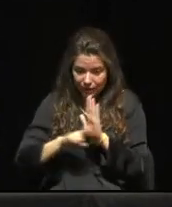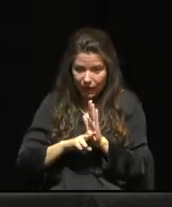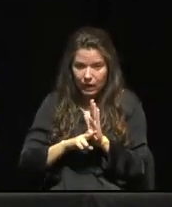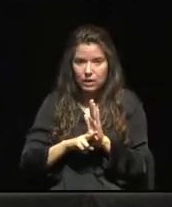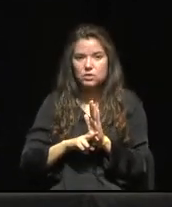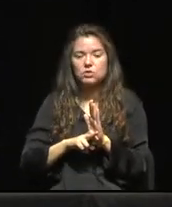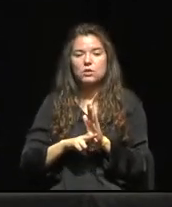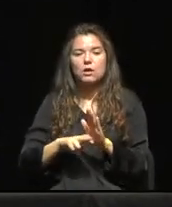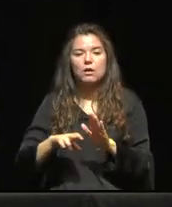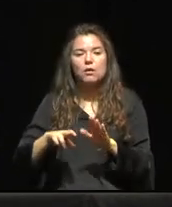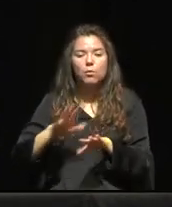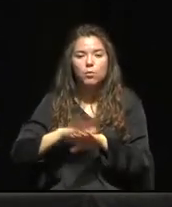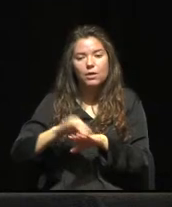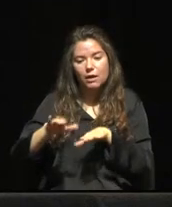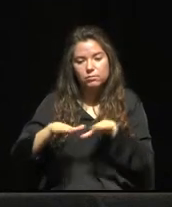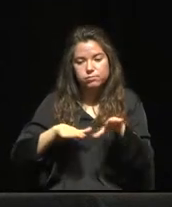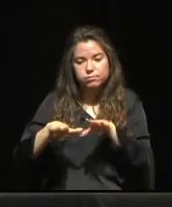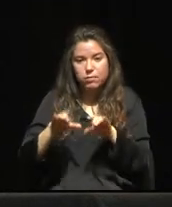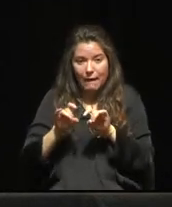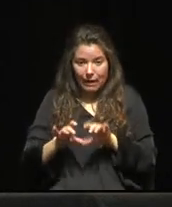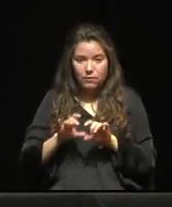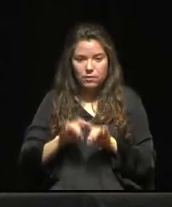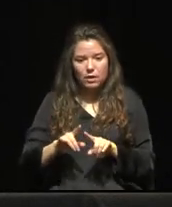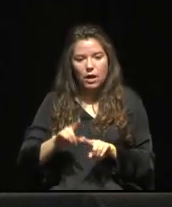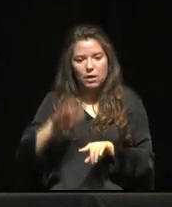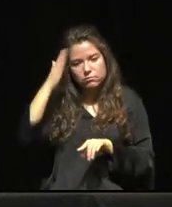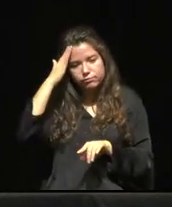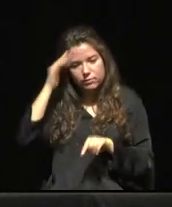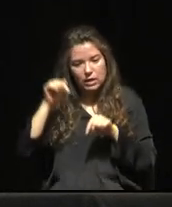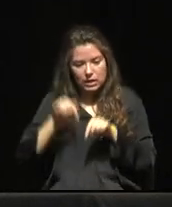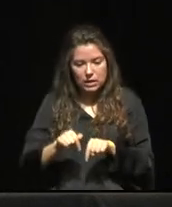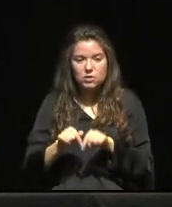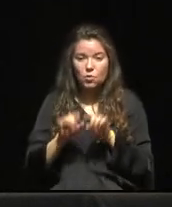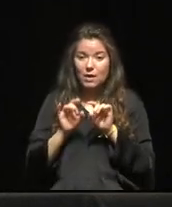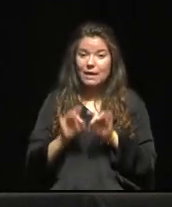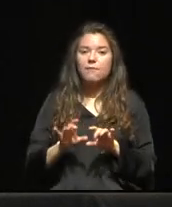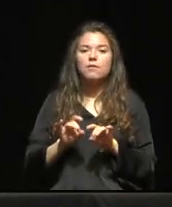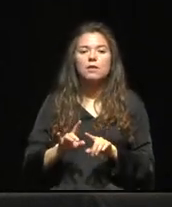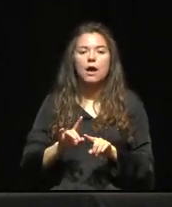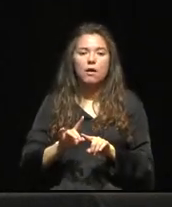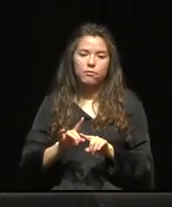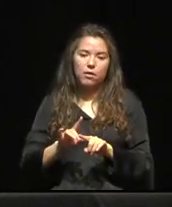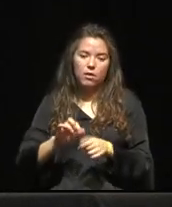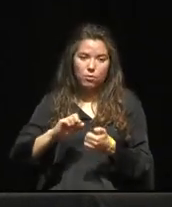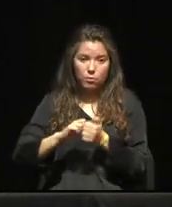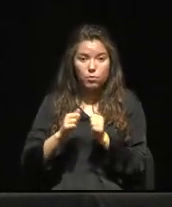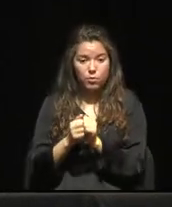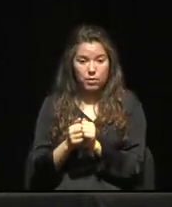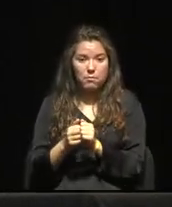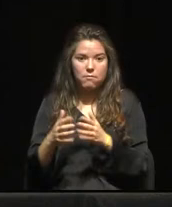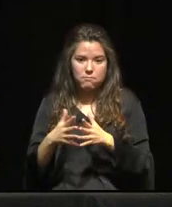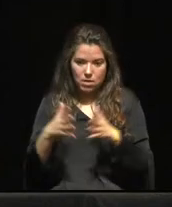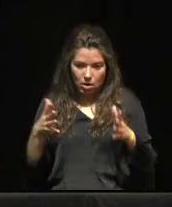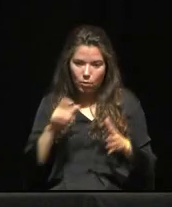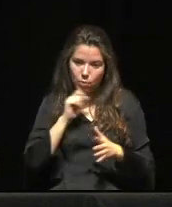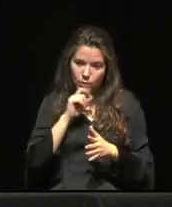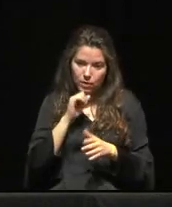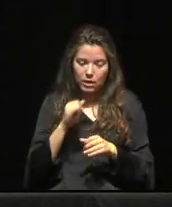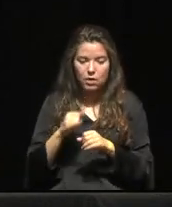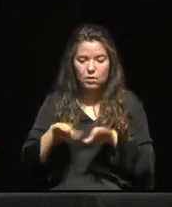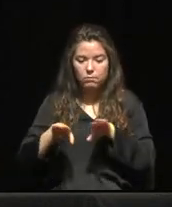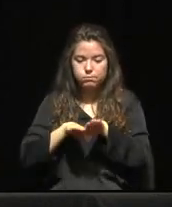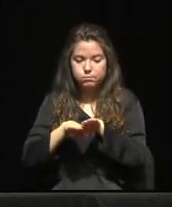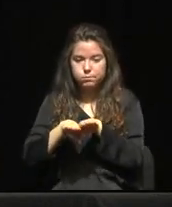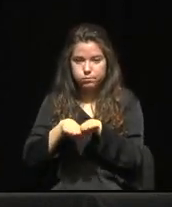antisismica e a consciencialização sobre este tipo de desastre evitar uma catástrofe ainda maior na ilha onde a convergência de duas